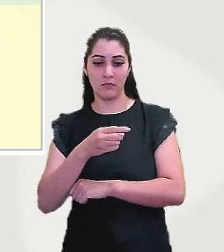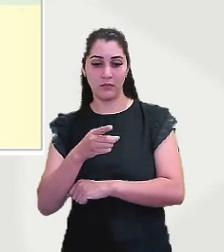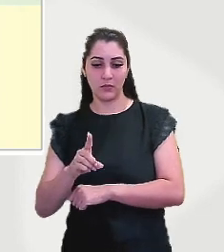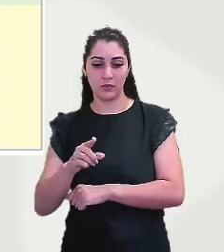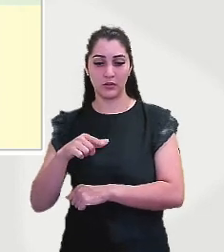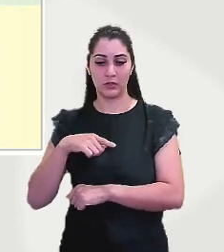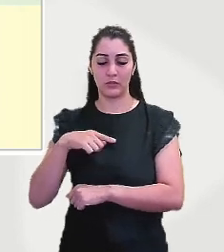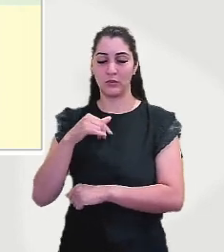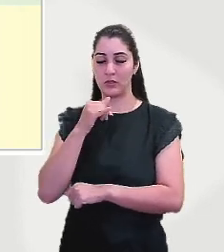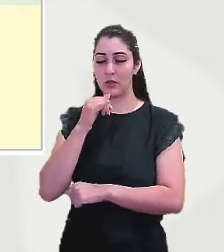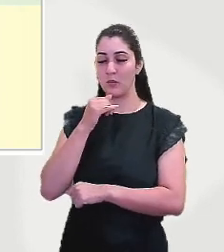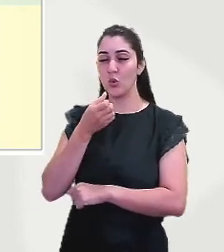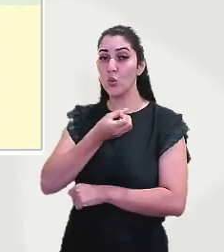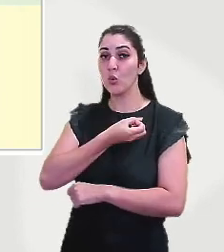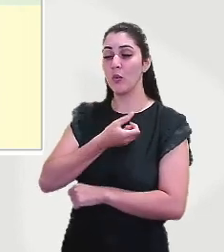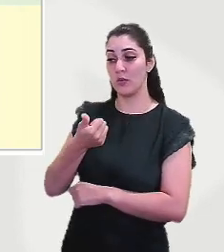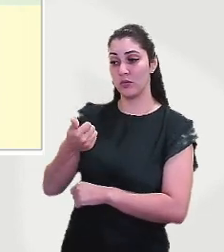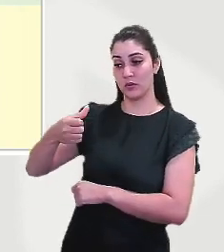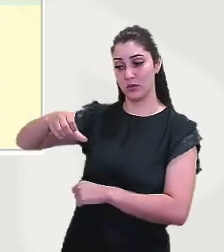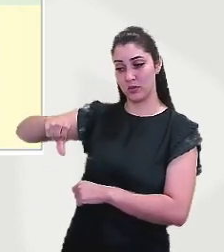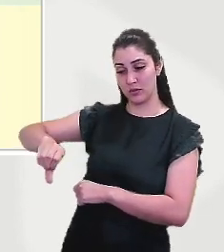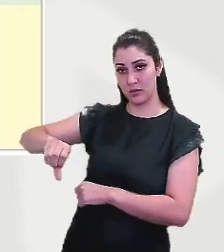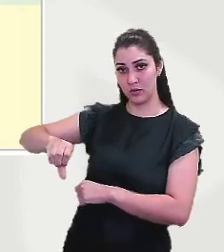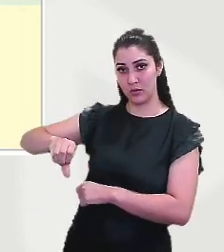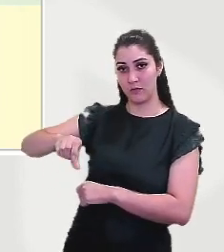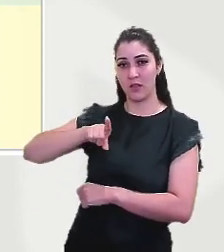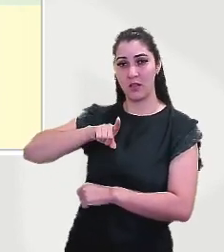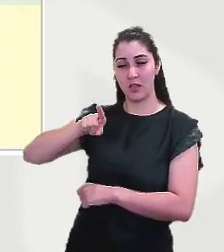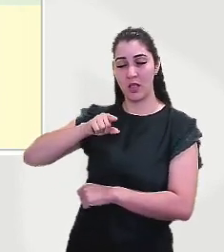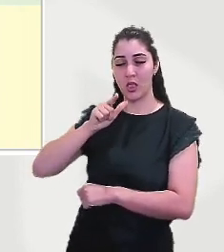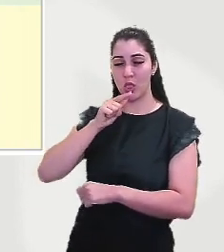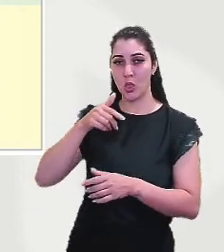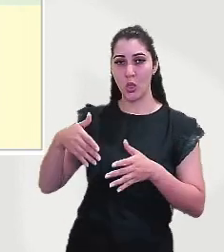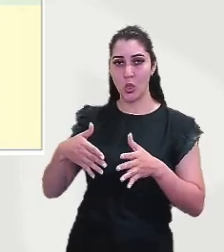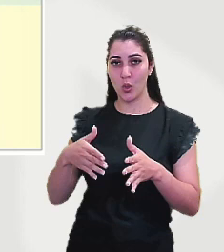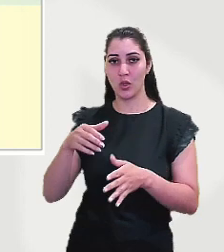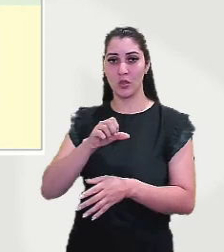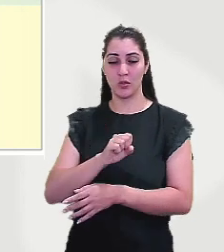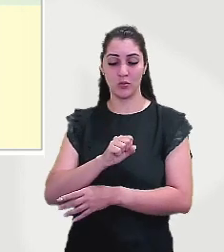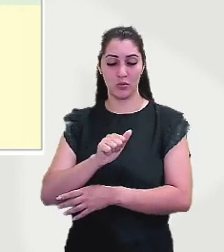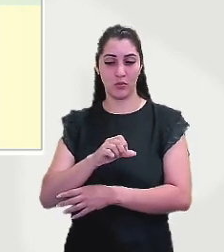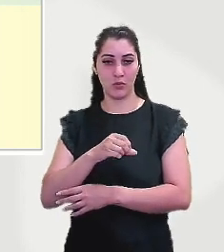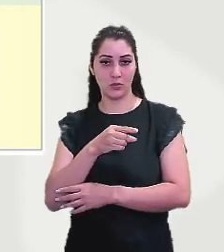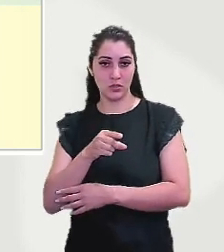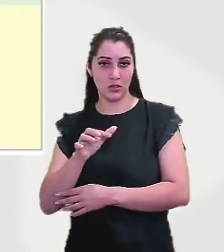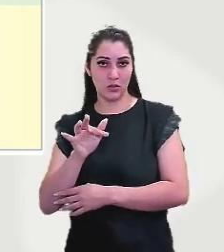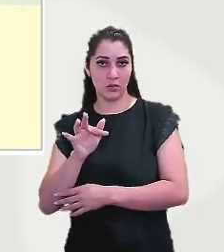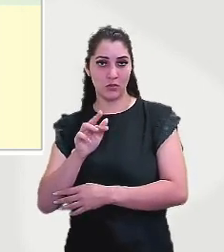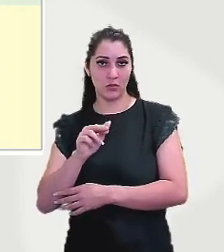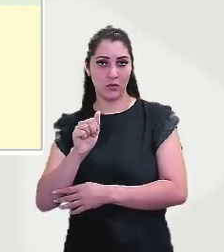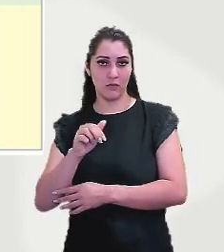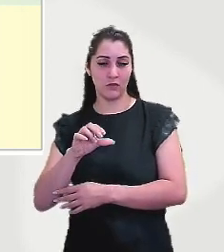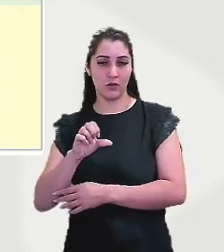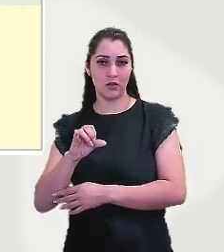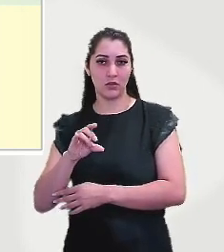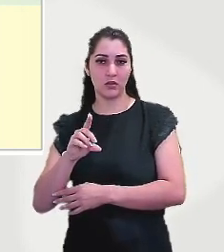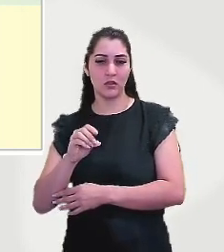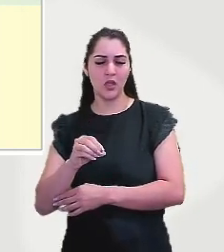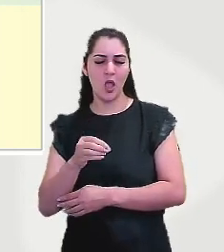a depressão Sertaneja, e do São Francisco, né? Quando a gente passa aqui o Planalto da Borborema em direção ao sertão, nós